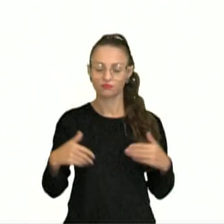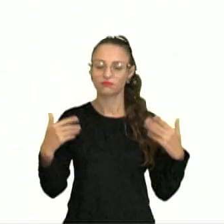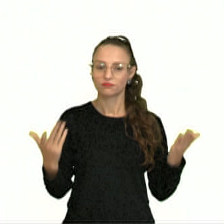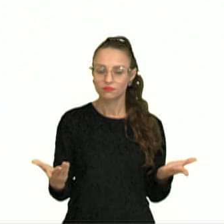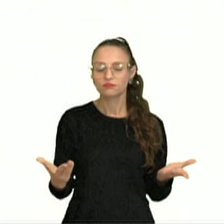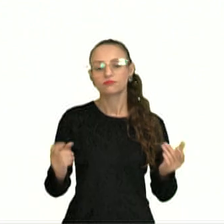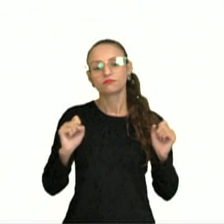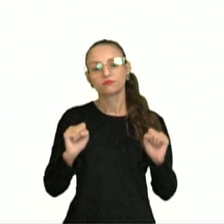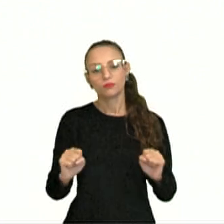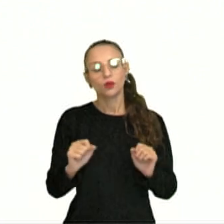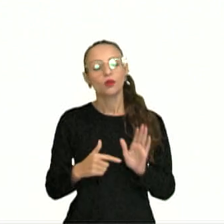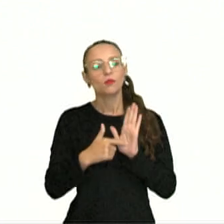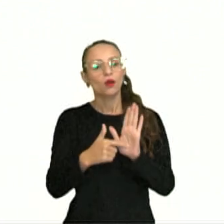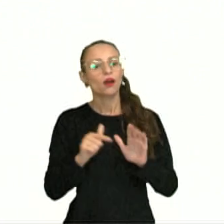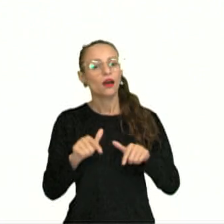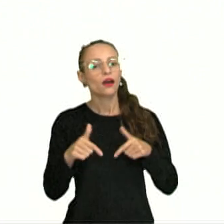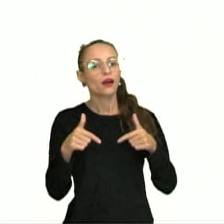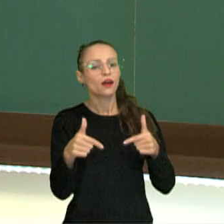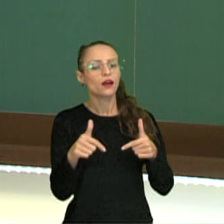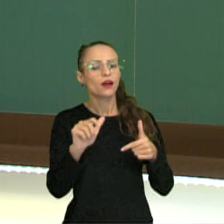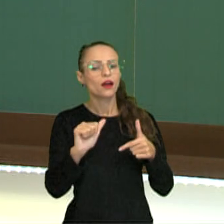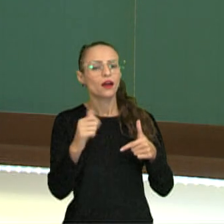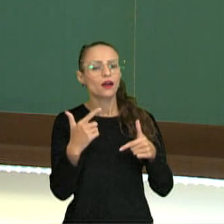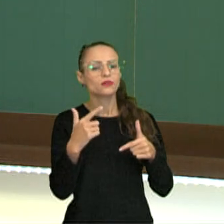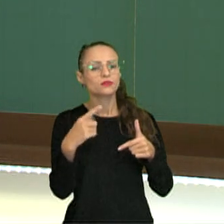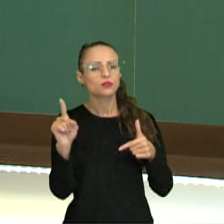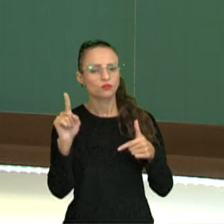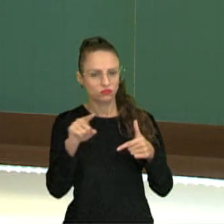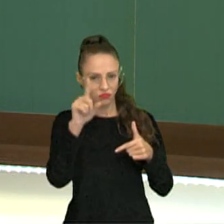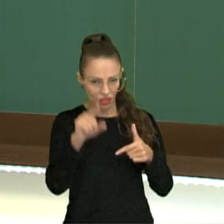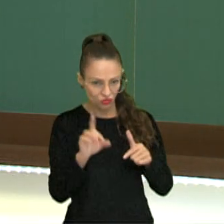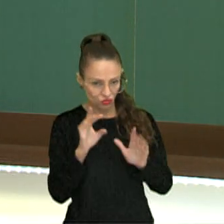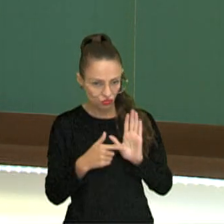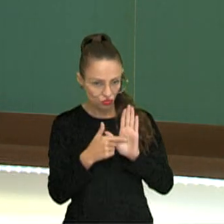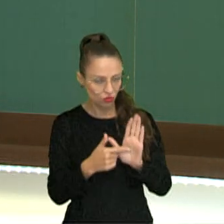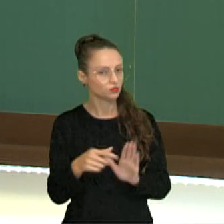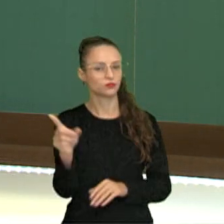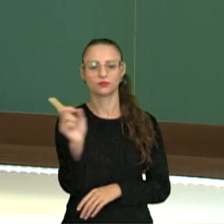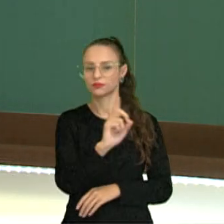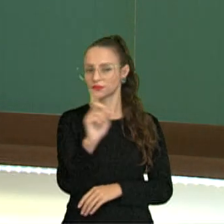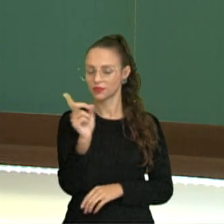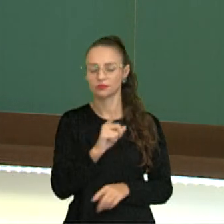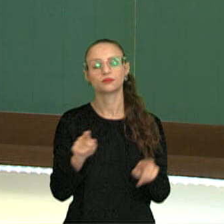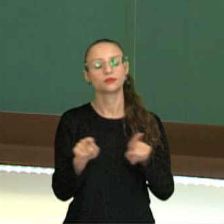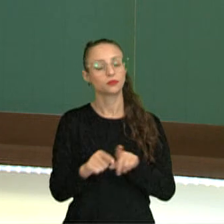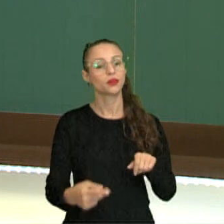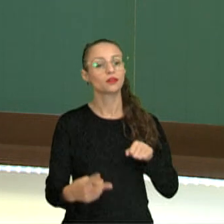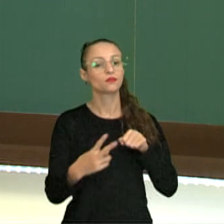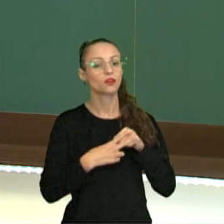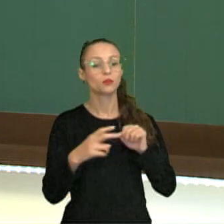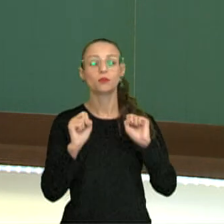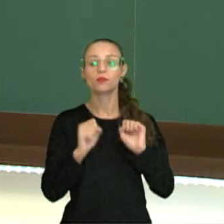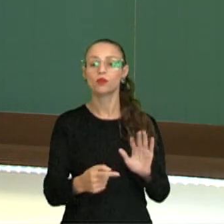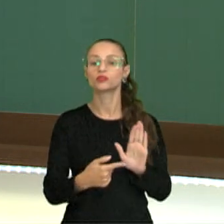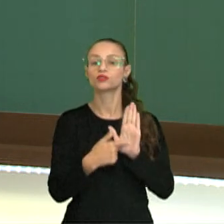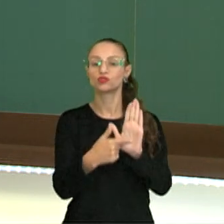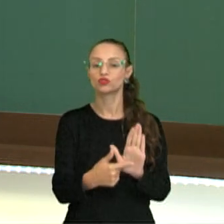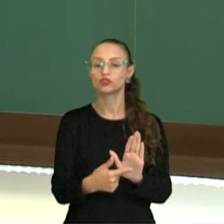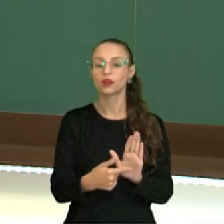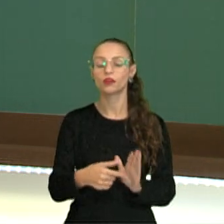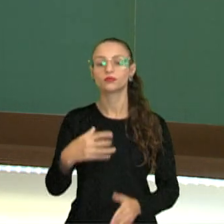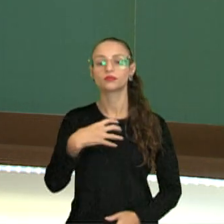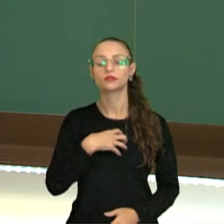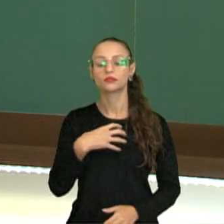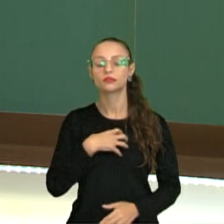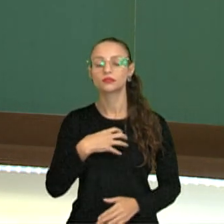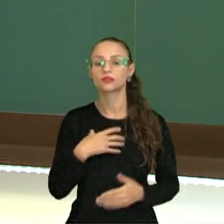pode indicar uma ação, mas será que indica apenas ação? Não, né, pessoal? O verbo ele pode indicar também um estado.